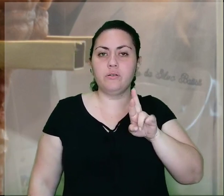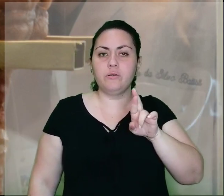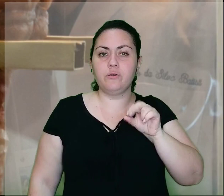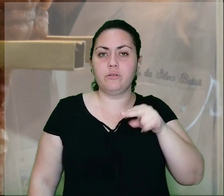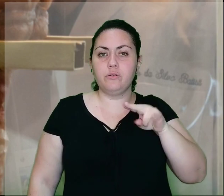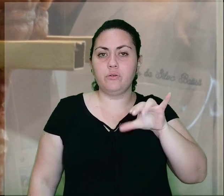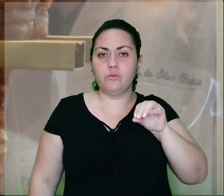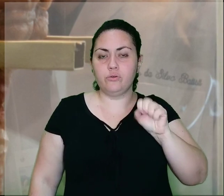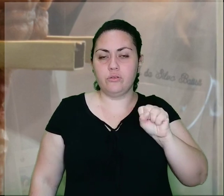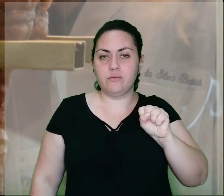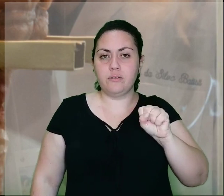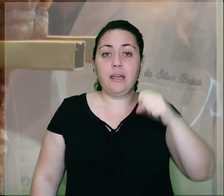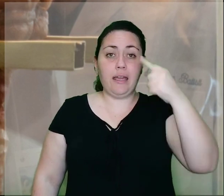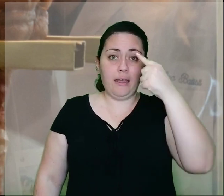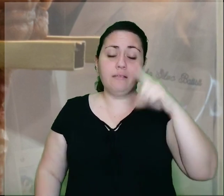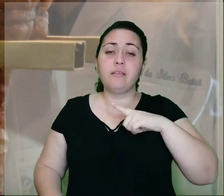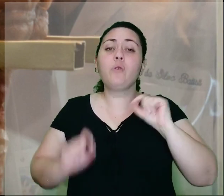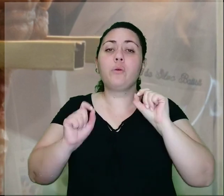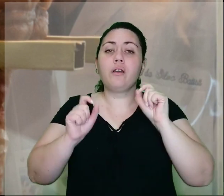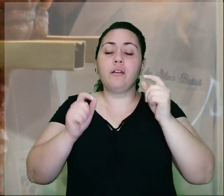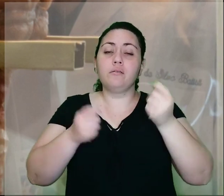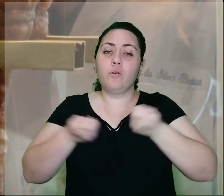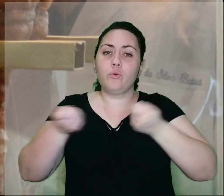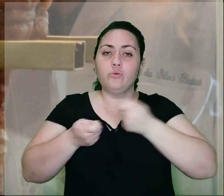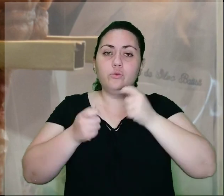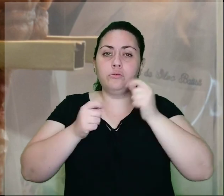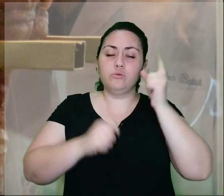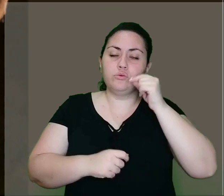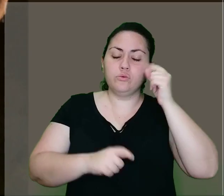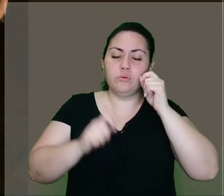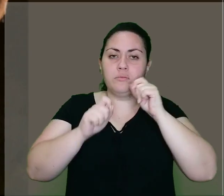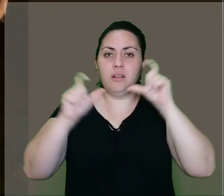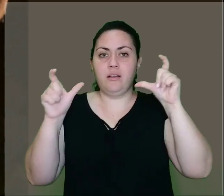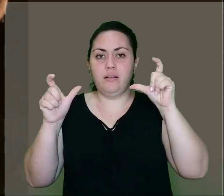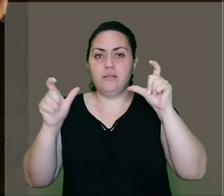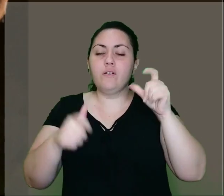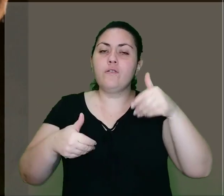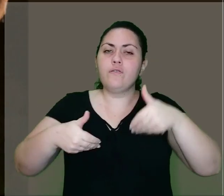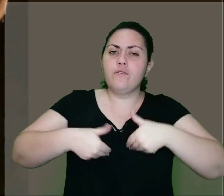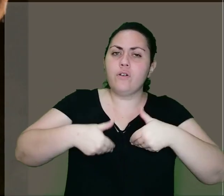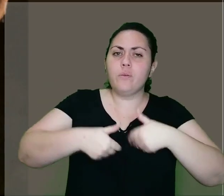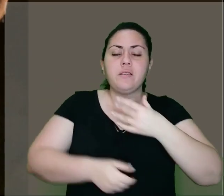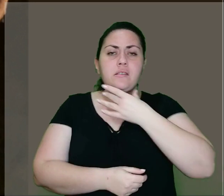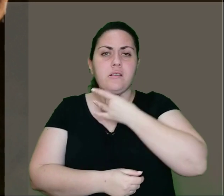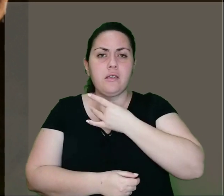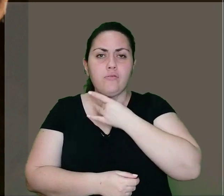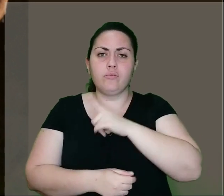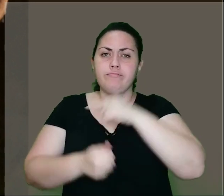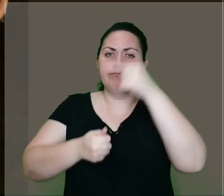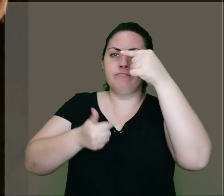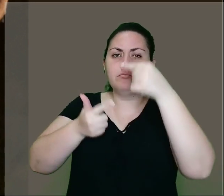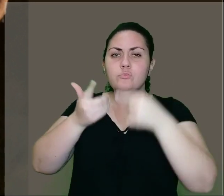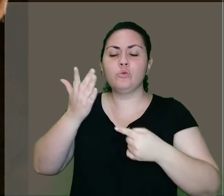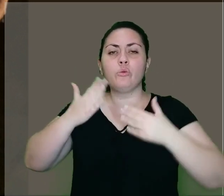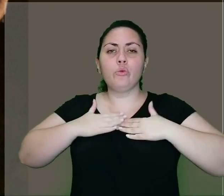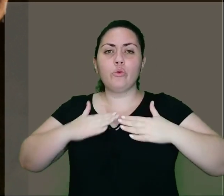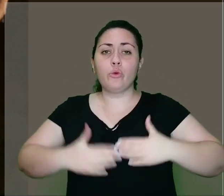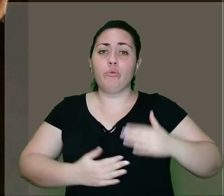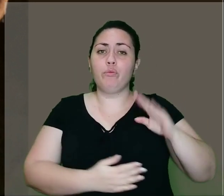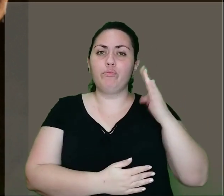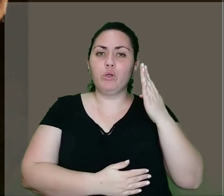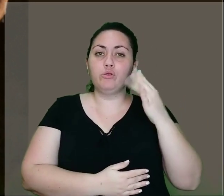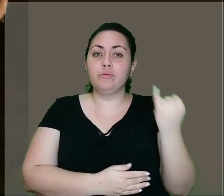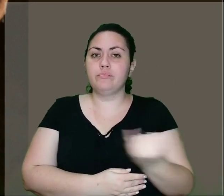estão centrados o controle dos ciclos de sono e alerta, controle de fome e sede e muitas outras funções